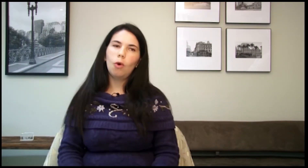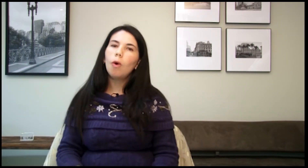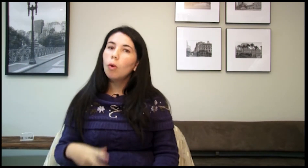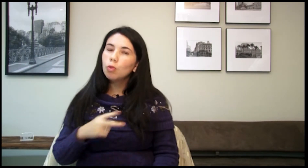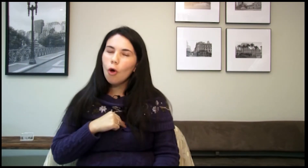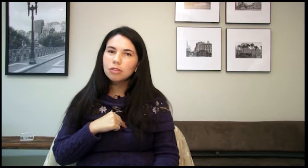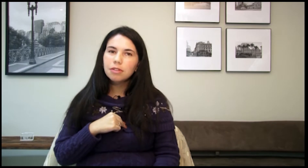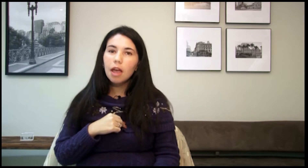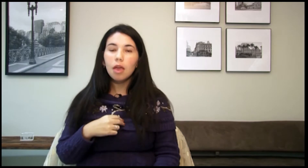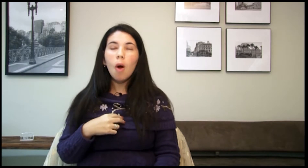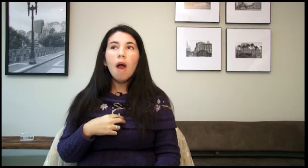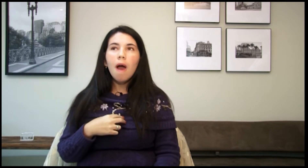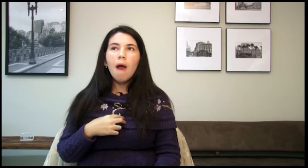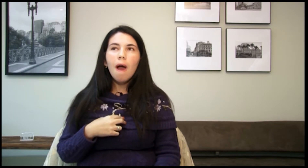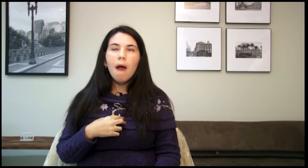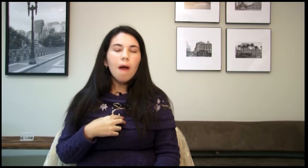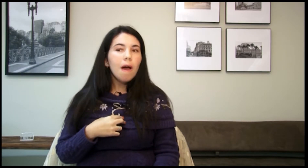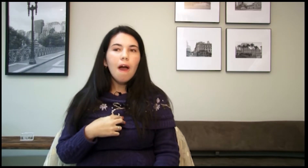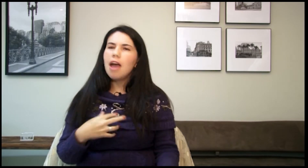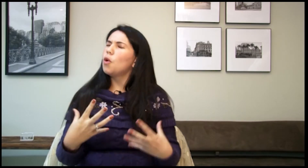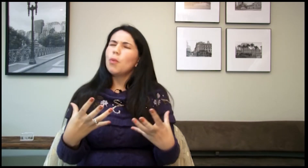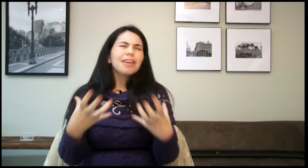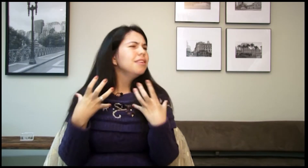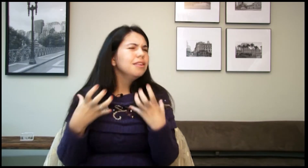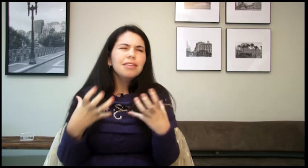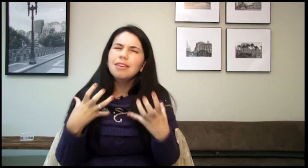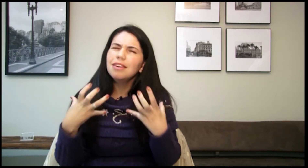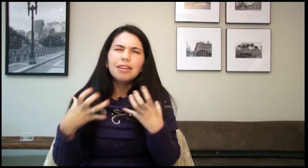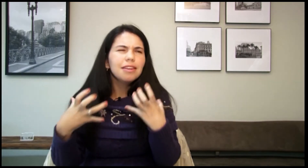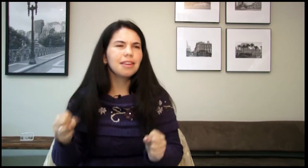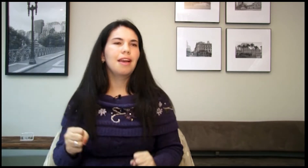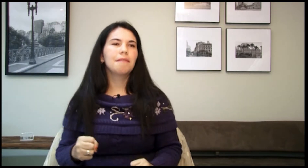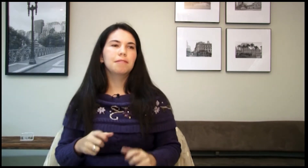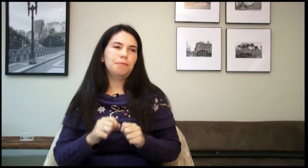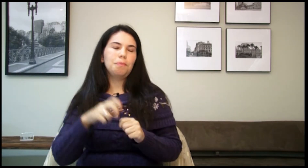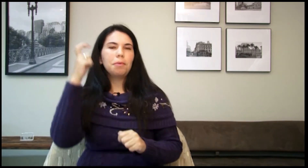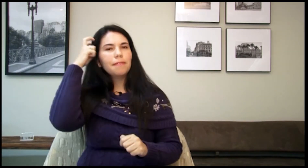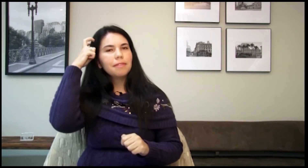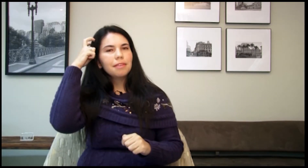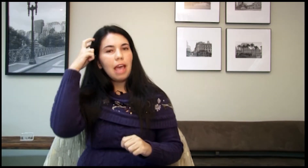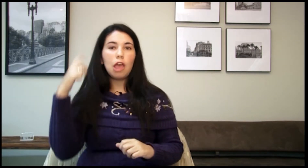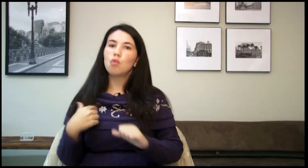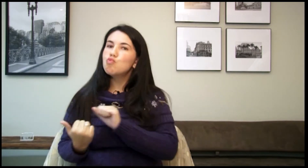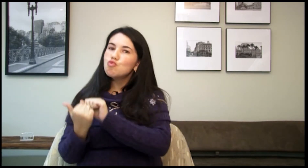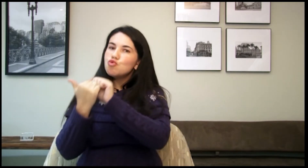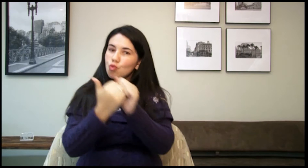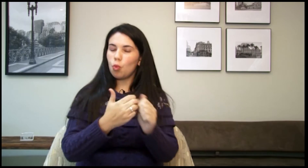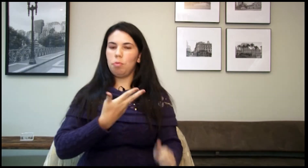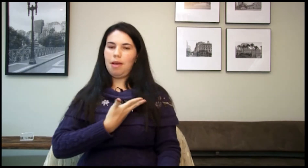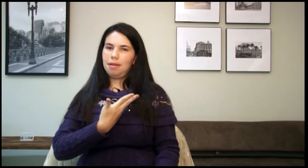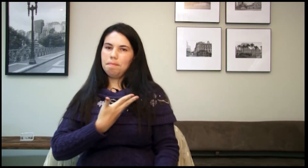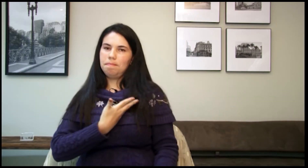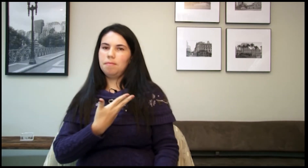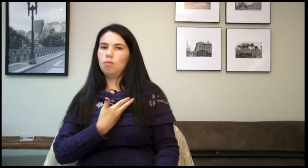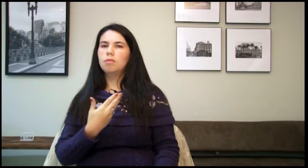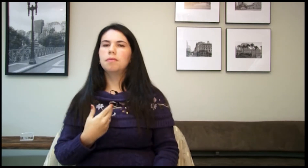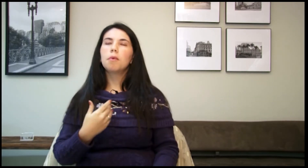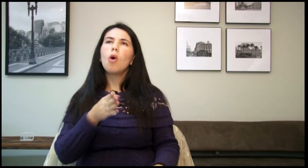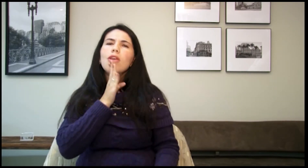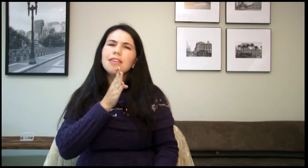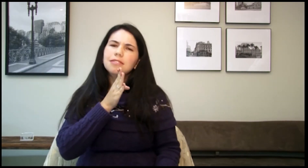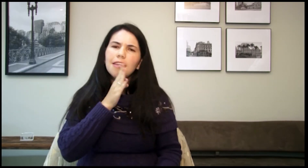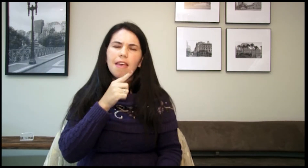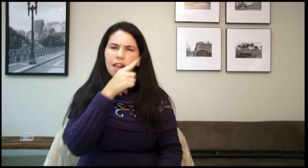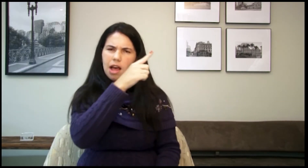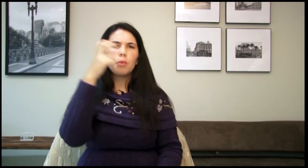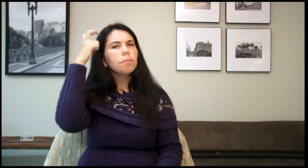dizem, o implante é bom. Nossa, aí eu quis muito fazer o implante. Então fui junto com um amigo